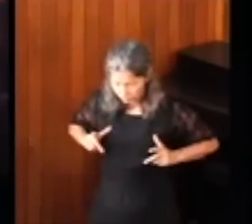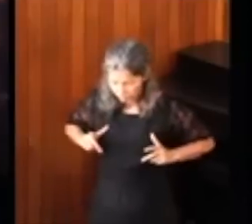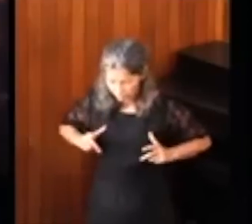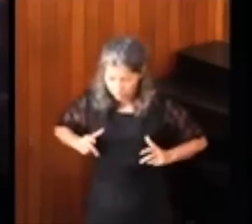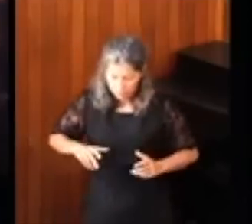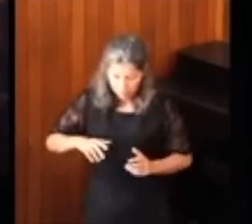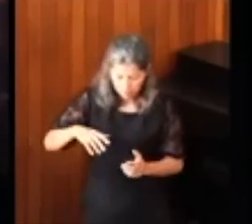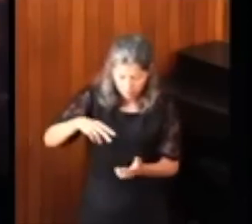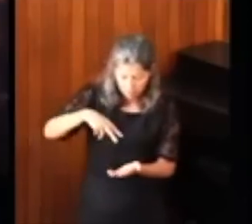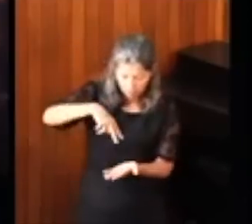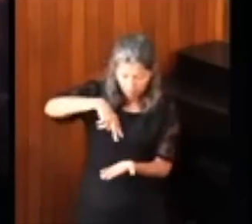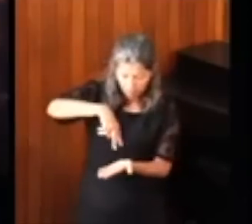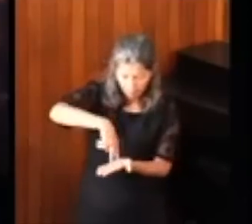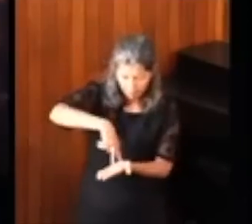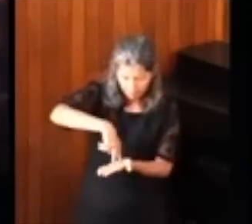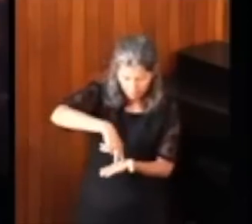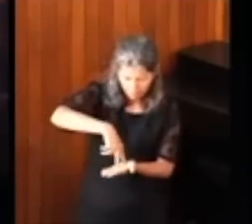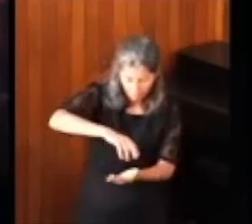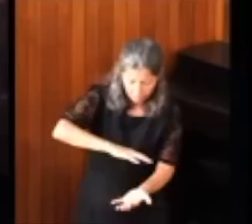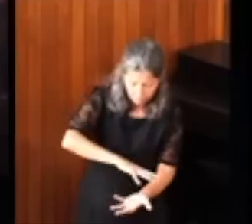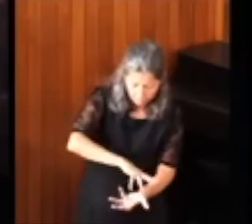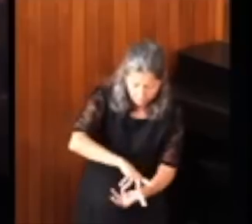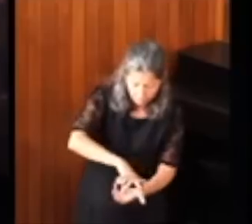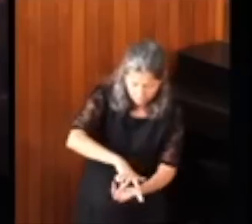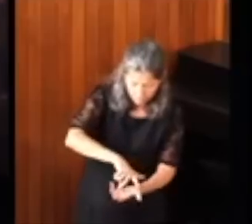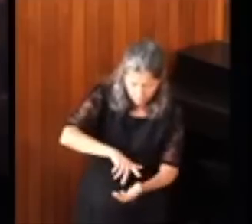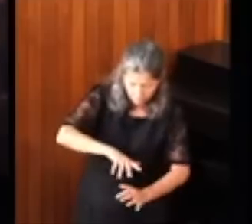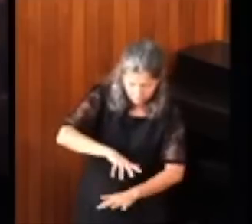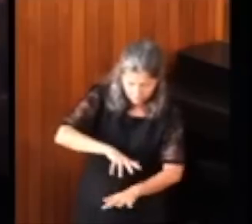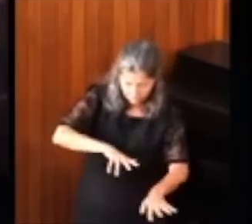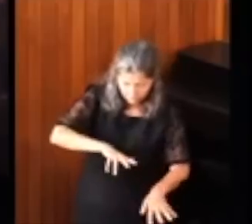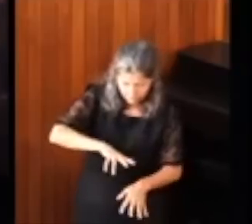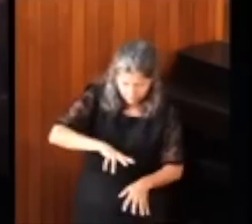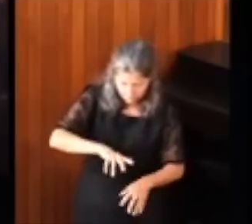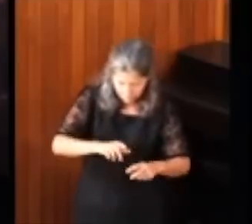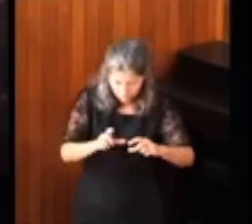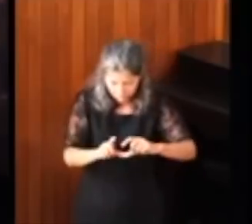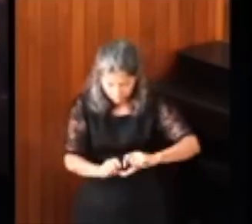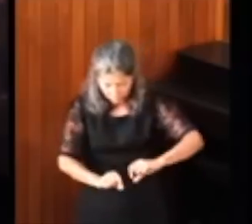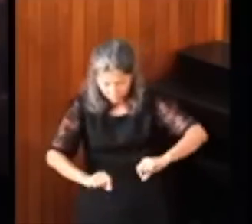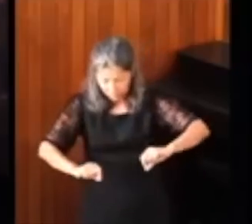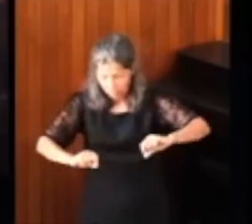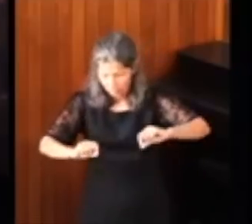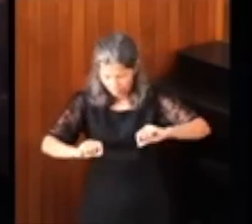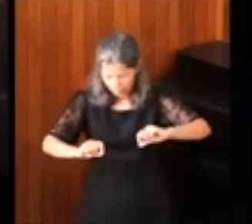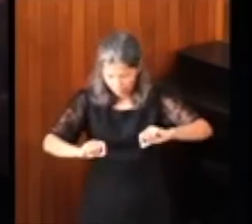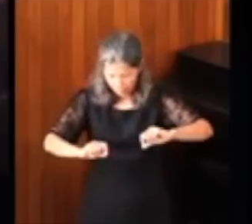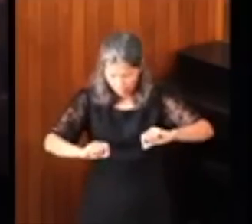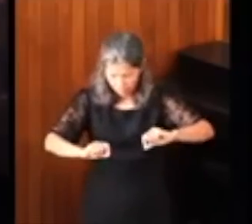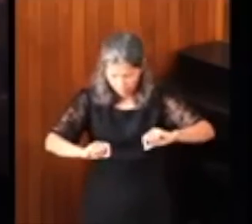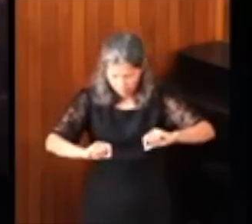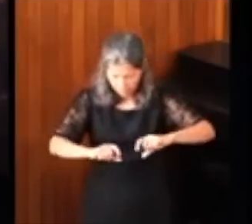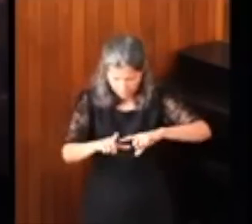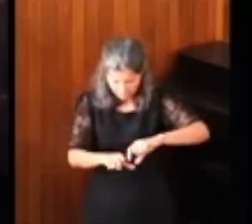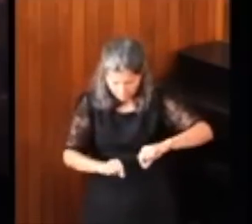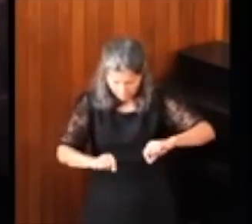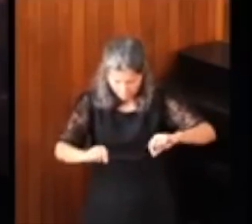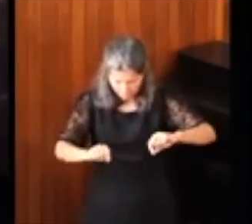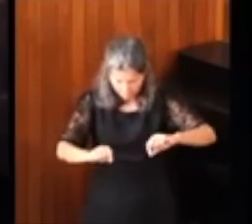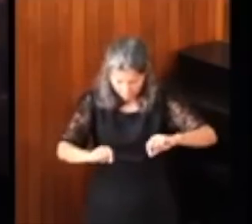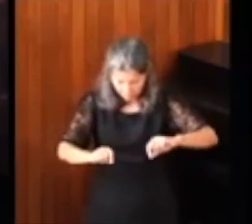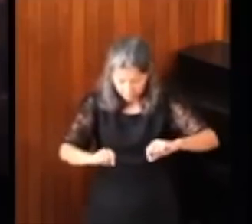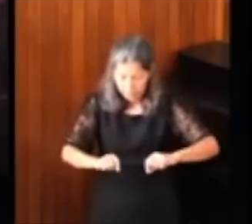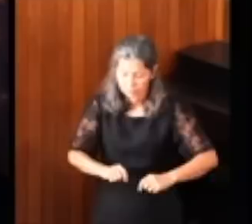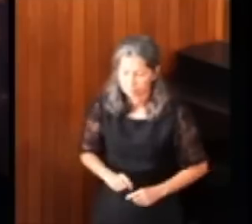Cristo. Enfim, o fato é que essa mulher representa a igreja, o povo de Deus na história. E nós vemos aqui